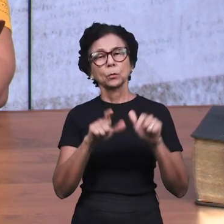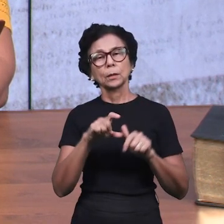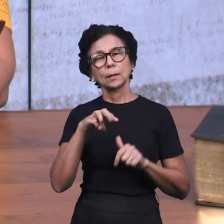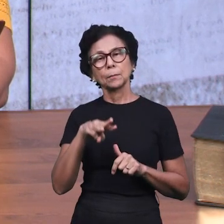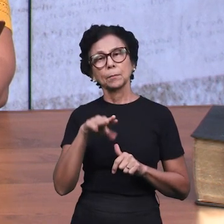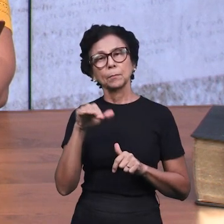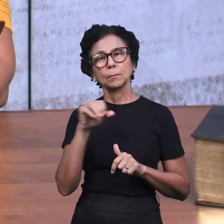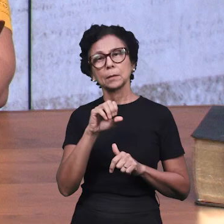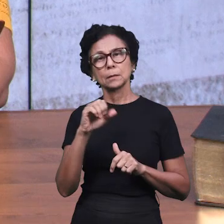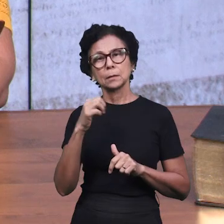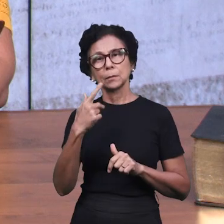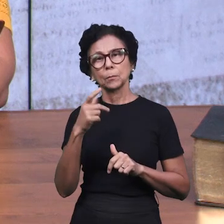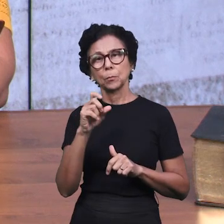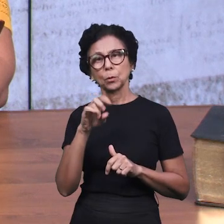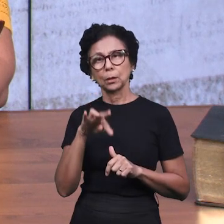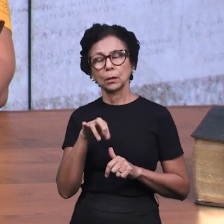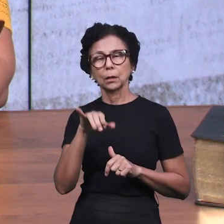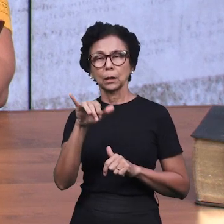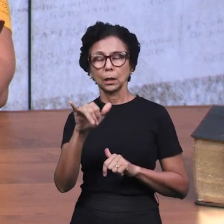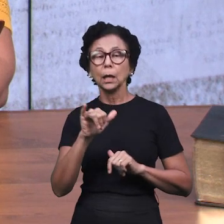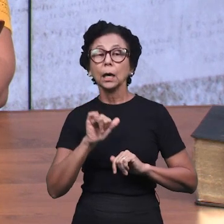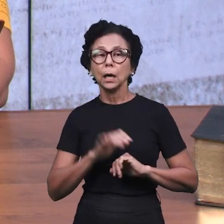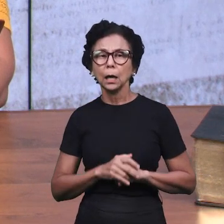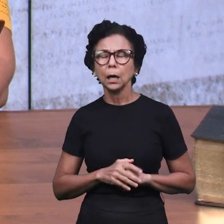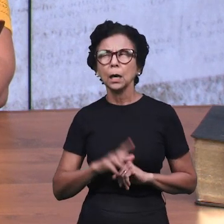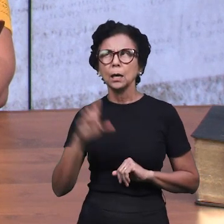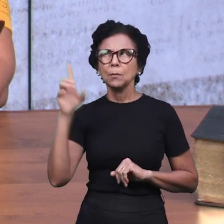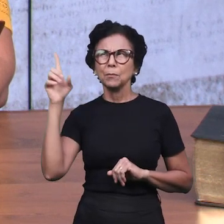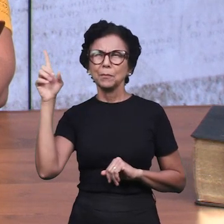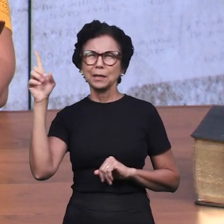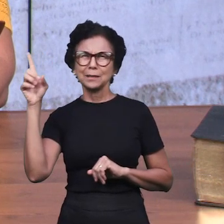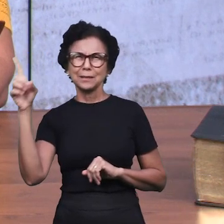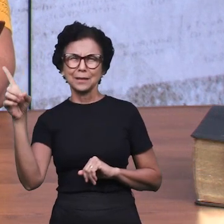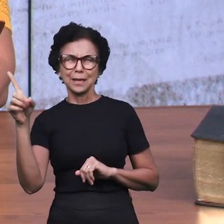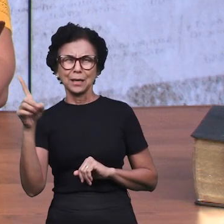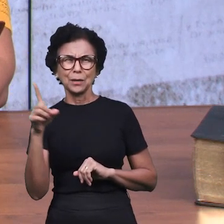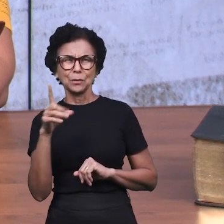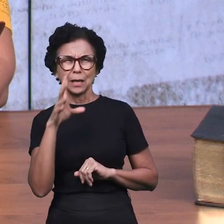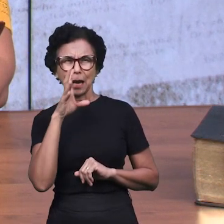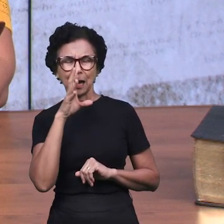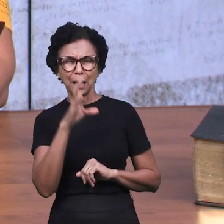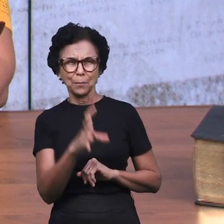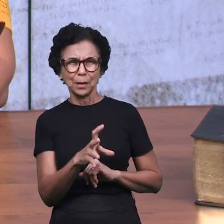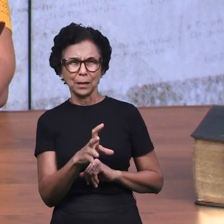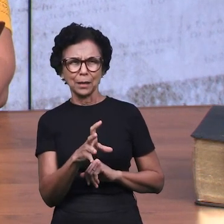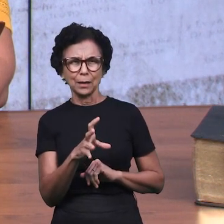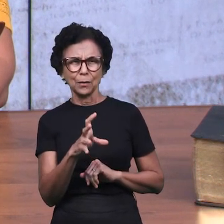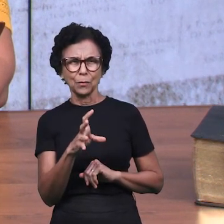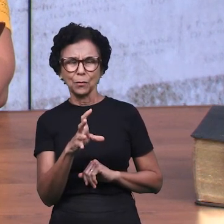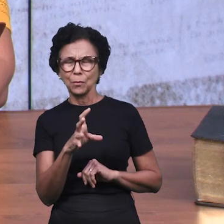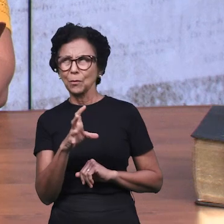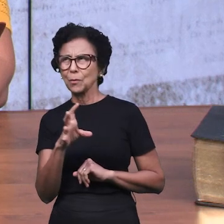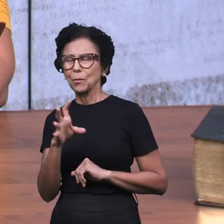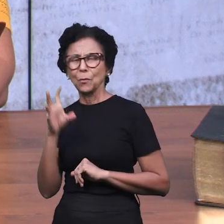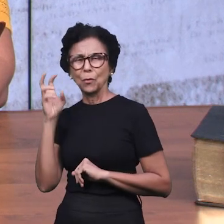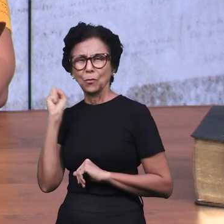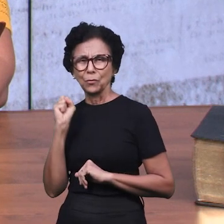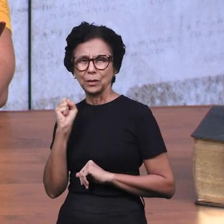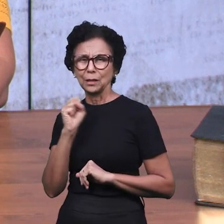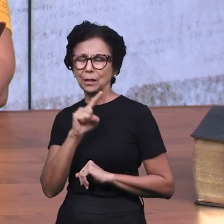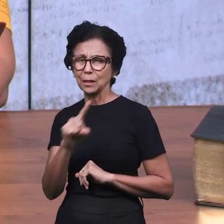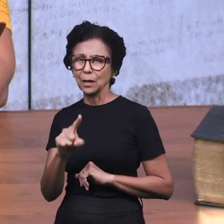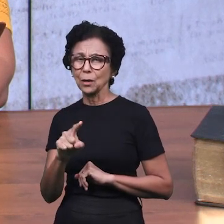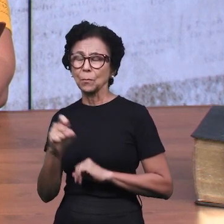Balaão. Antes o Senhor teu Deus trocou em bênção a maldição, porquanto o Senhor teu Deus te